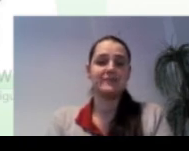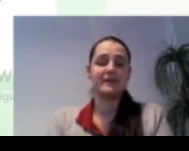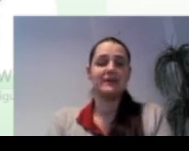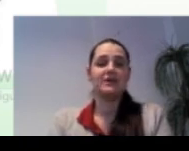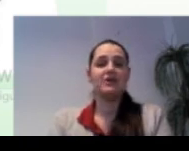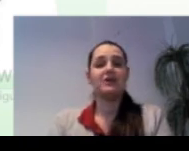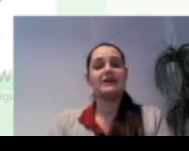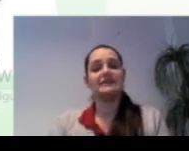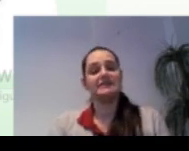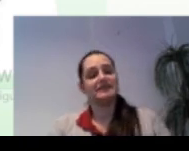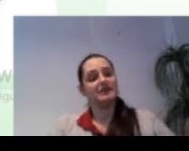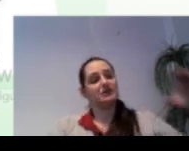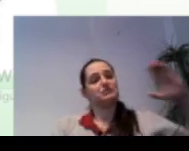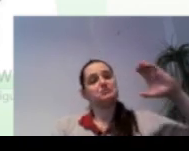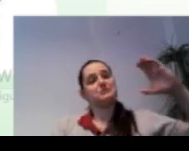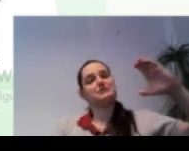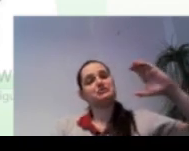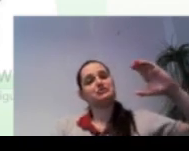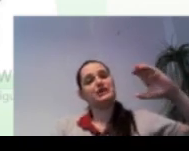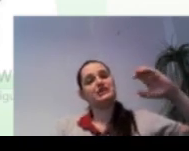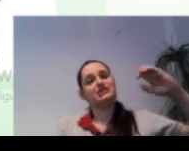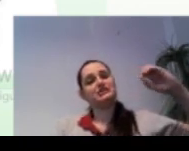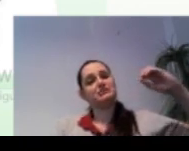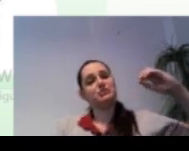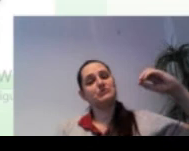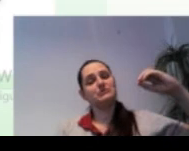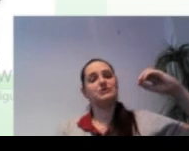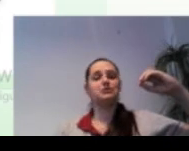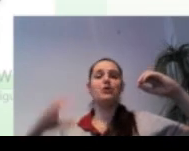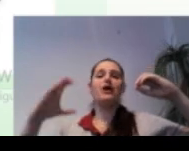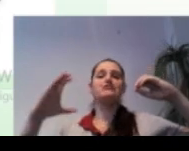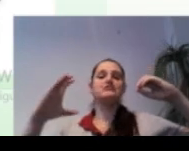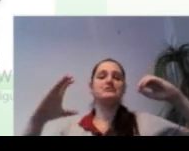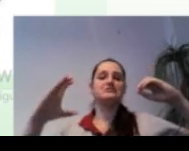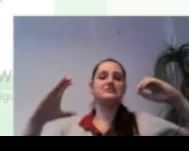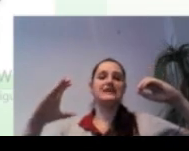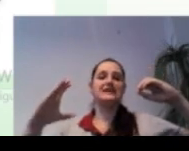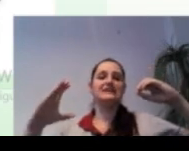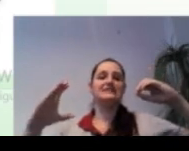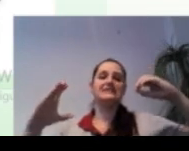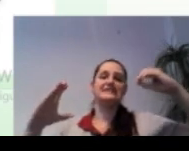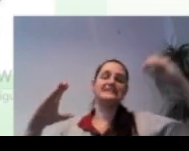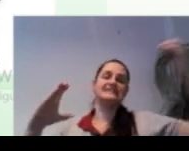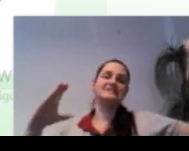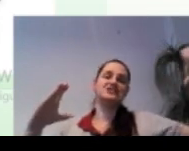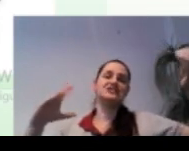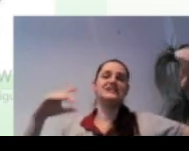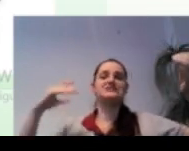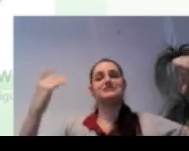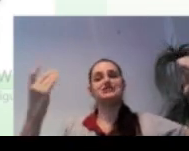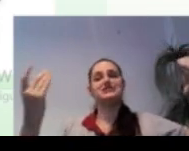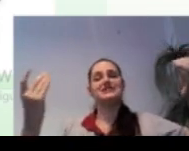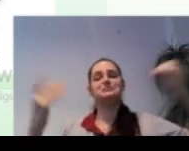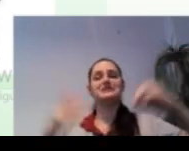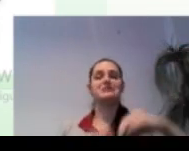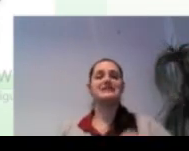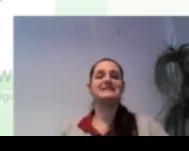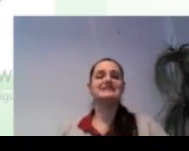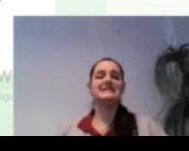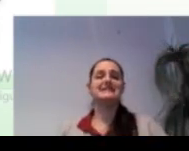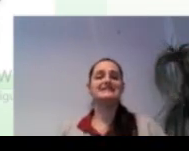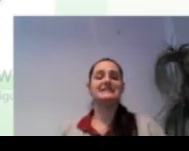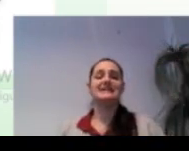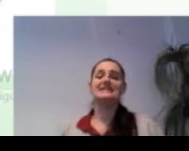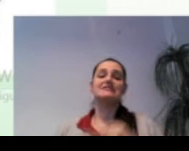21. Ora, o espermatozoide e o óvulo, né? Tem que ser 23 com 23 para